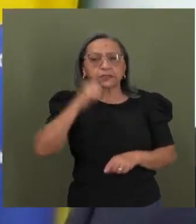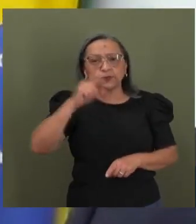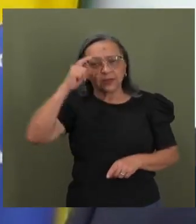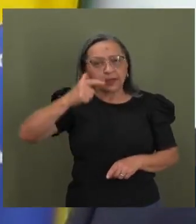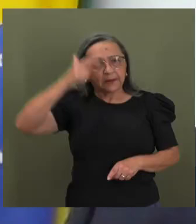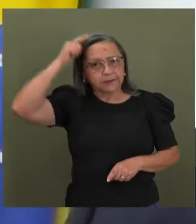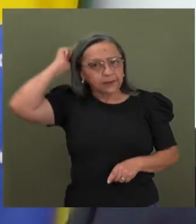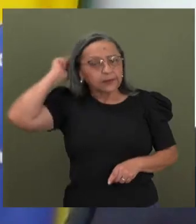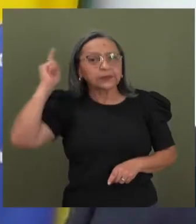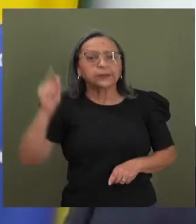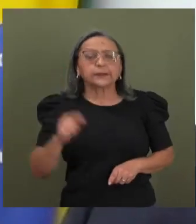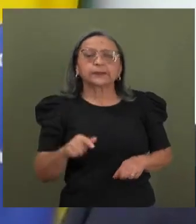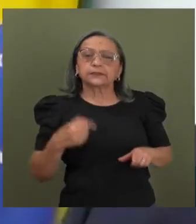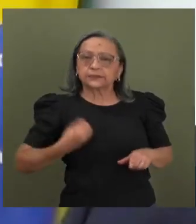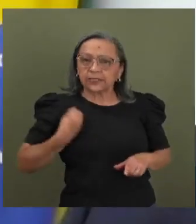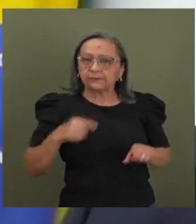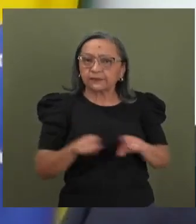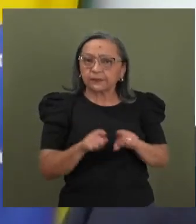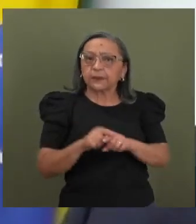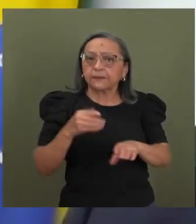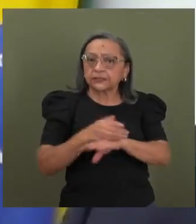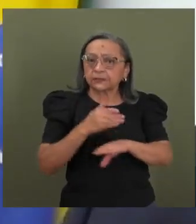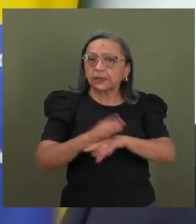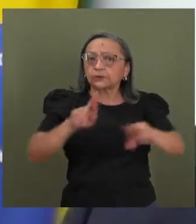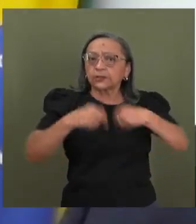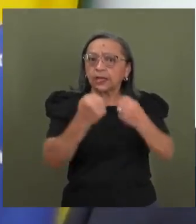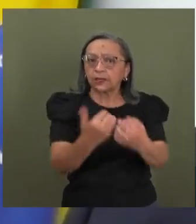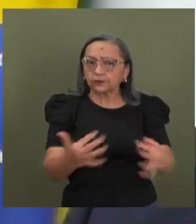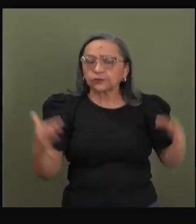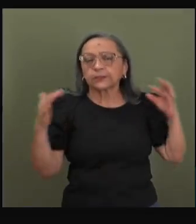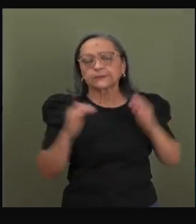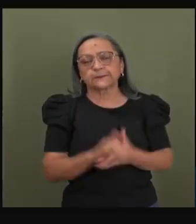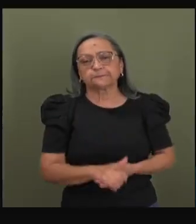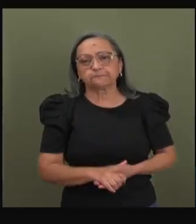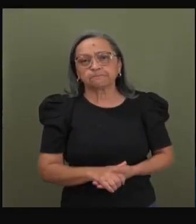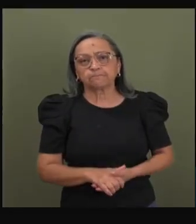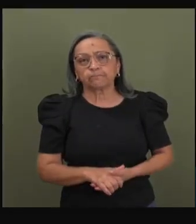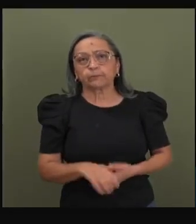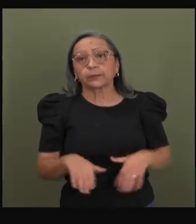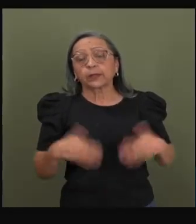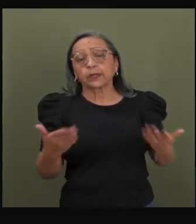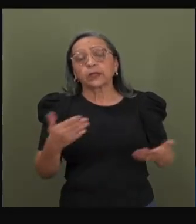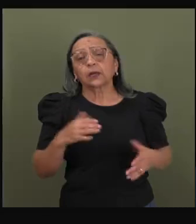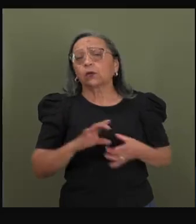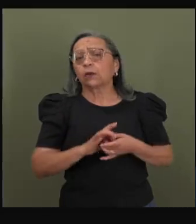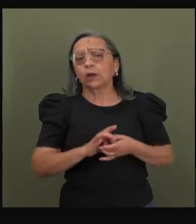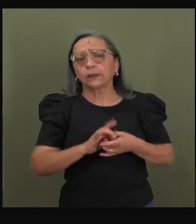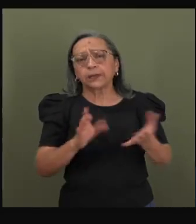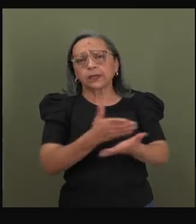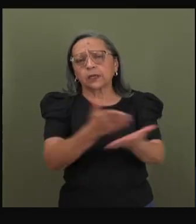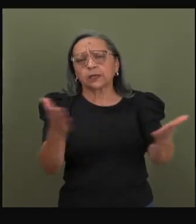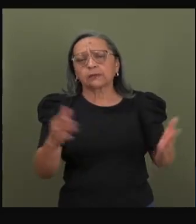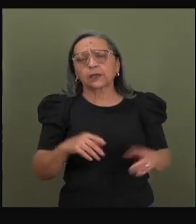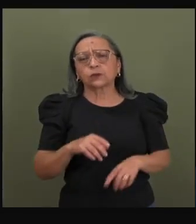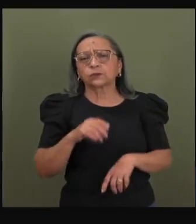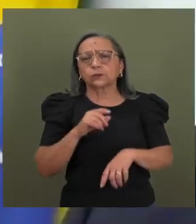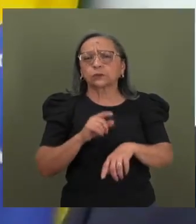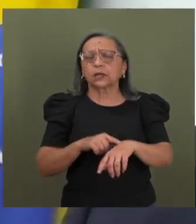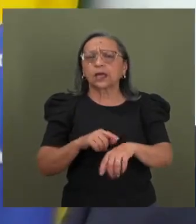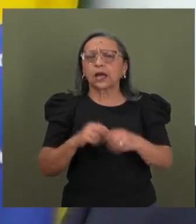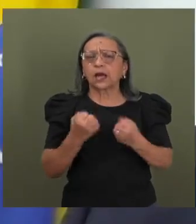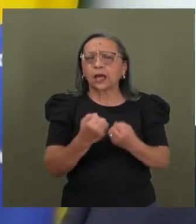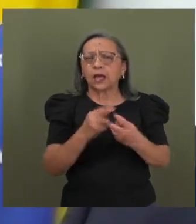está aqui conectado, participou também da sessão. E eu abri a palavra, foram 5 horas